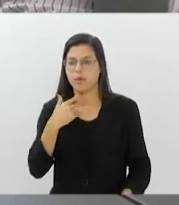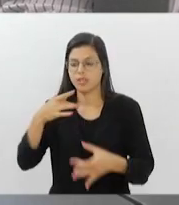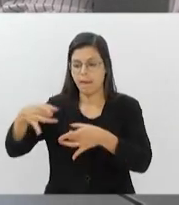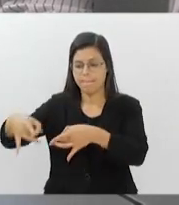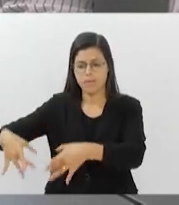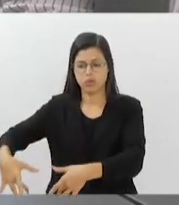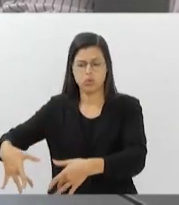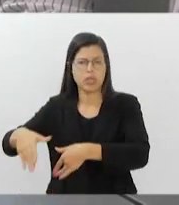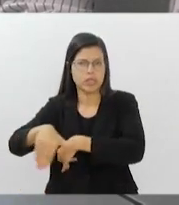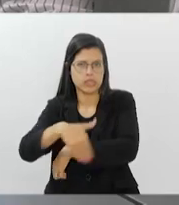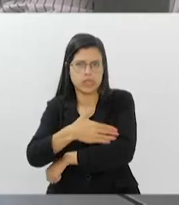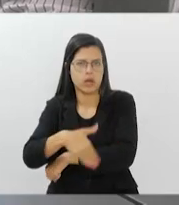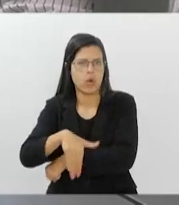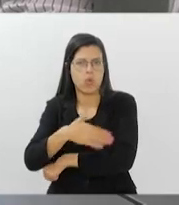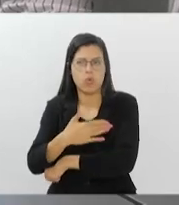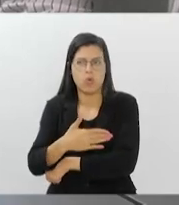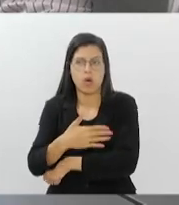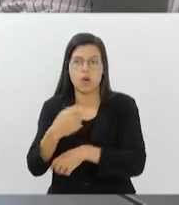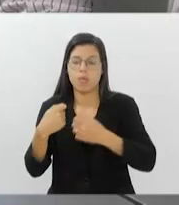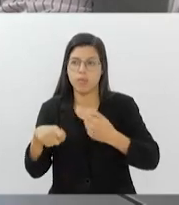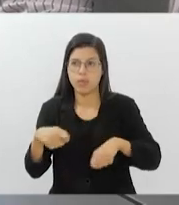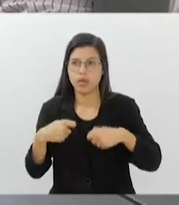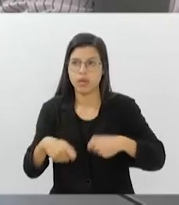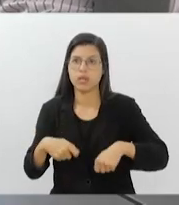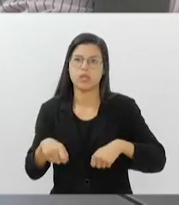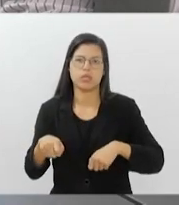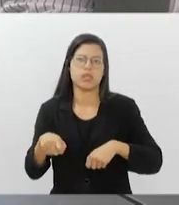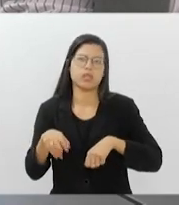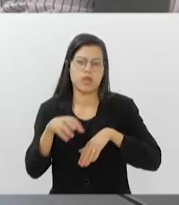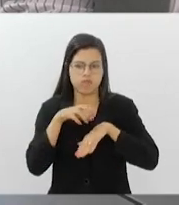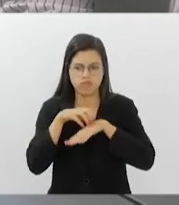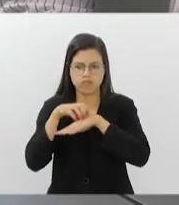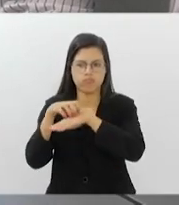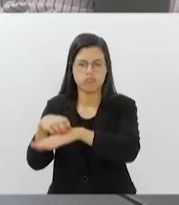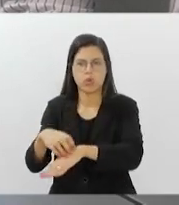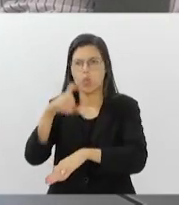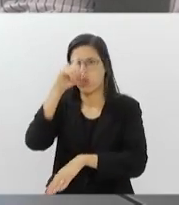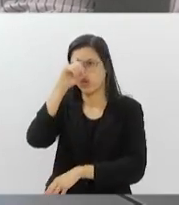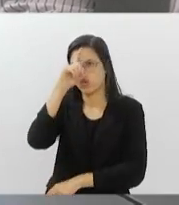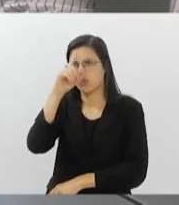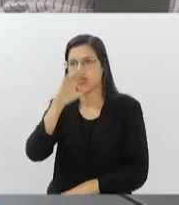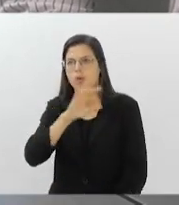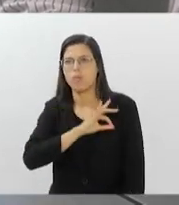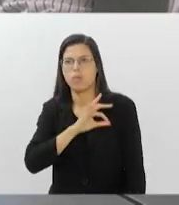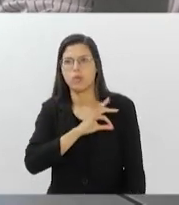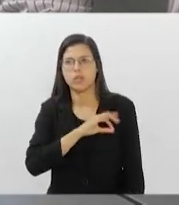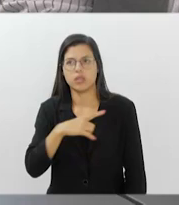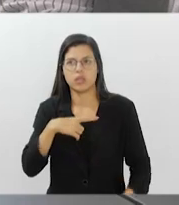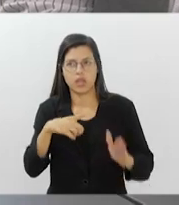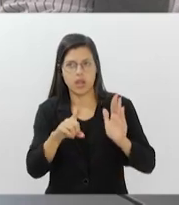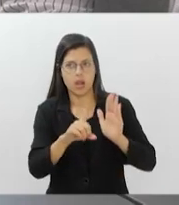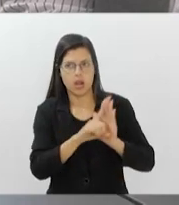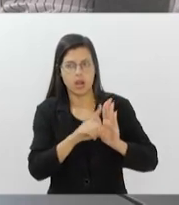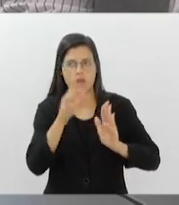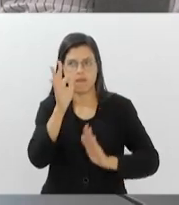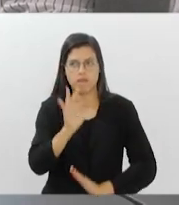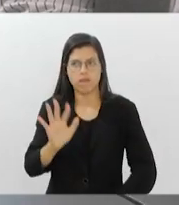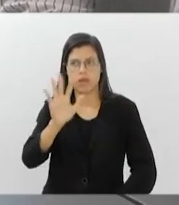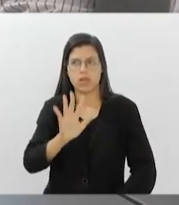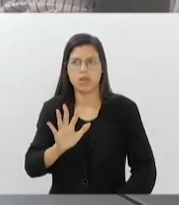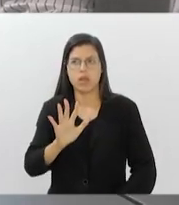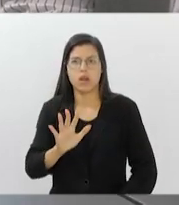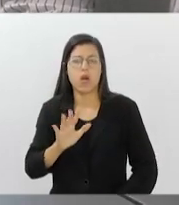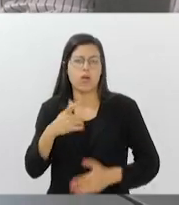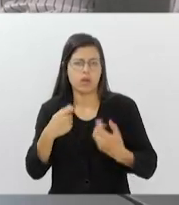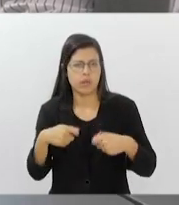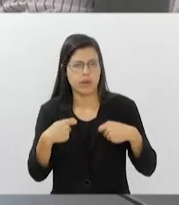ao léu. Ela tem que ser levada a uma autoridade, a um socorro, lembrando que tem a tipificação penal da lei federal, que omissão de socorro é